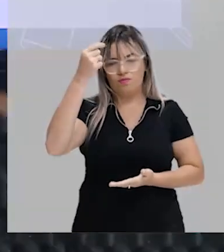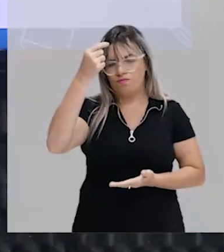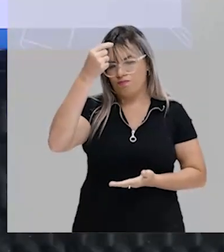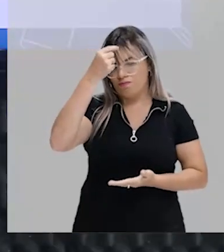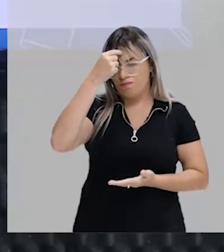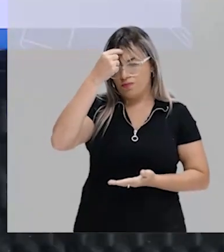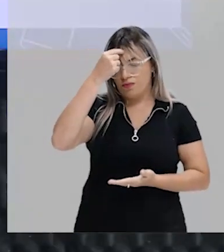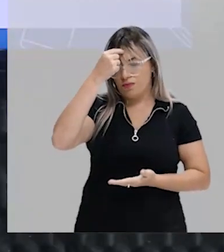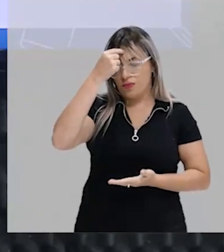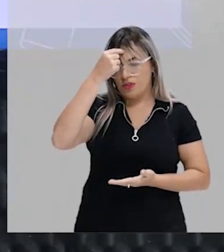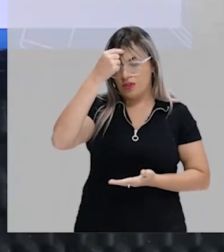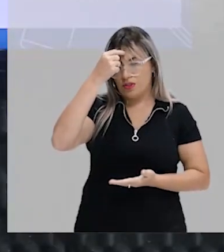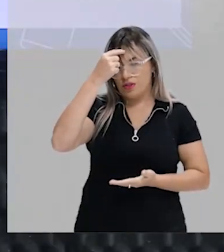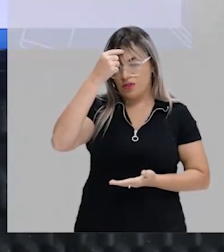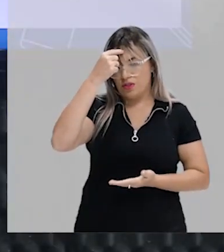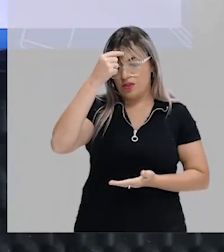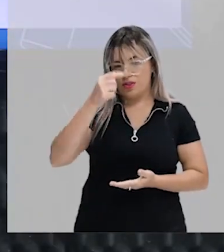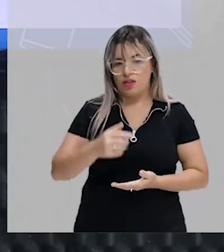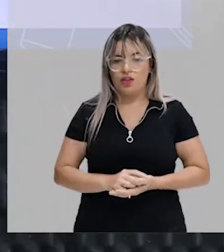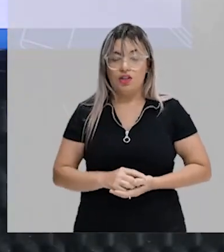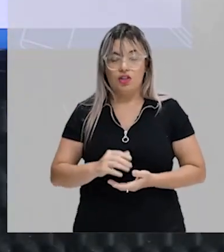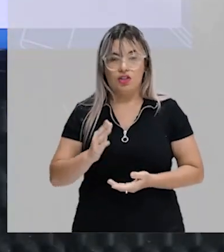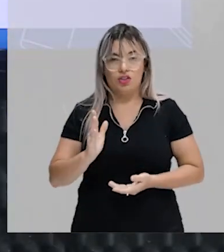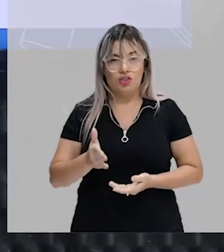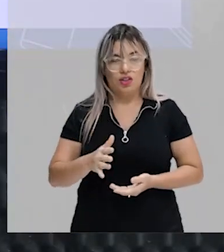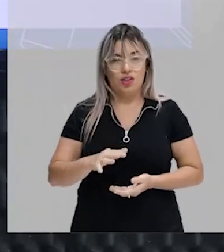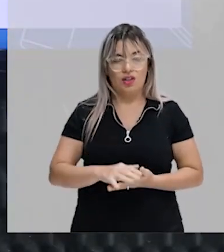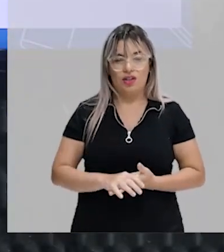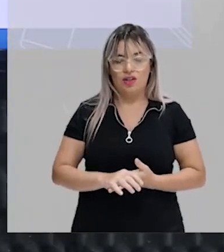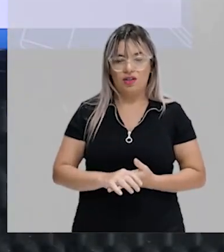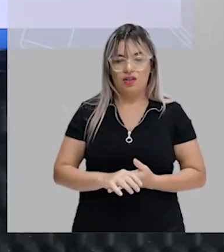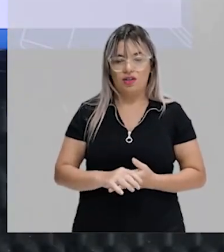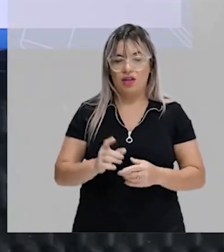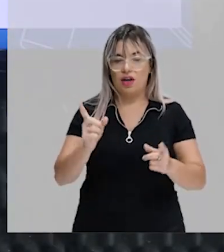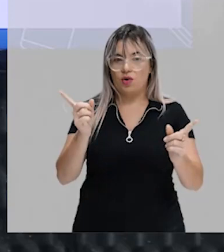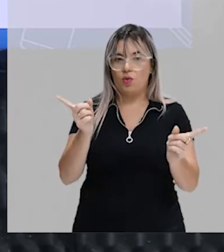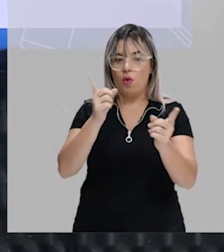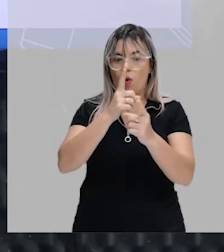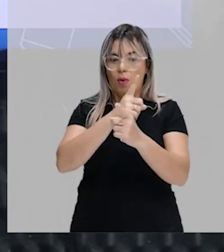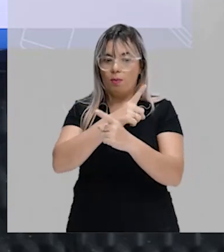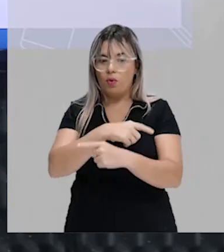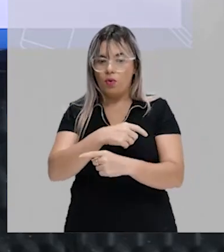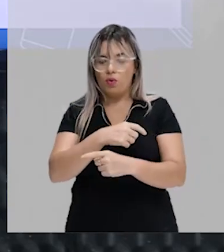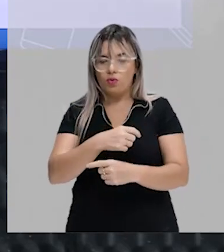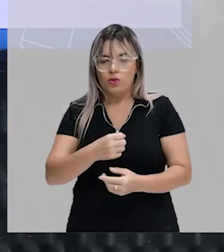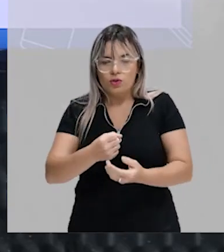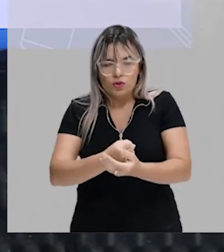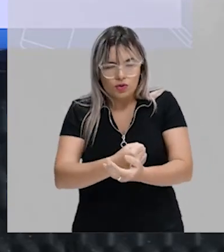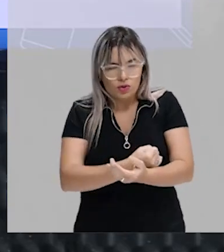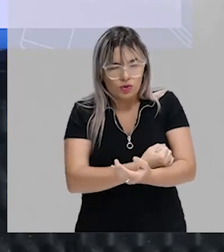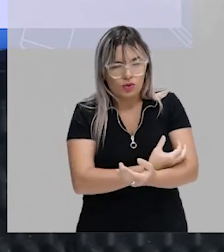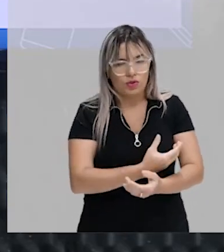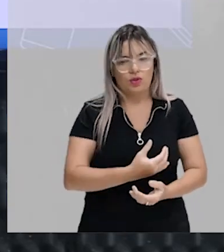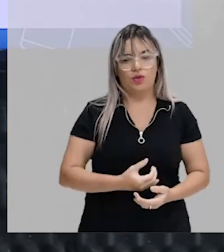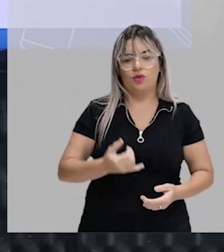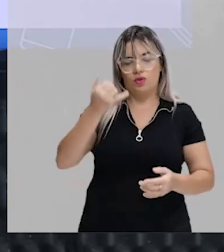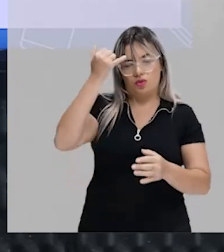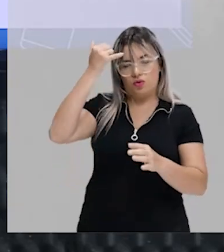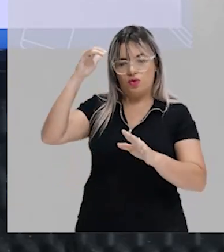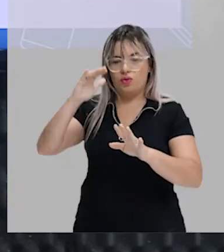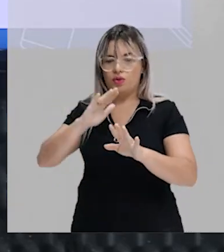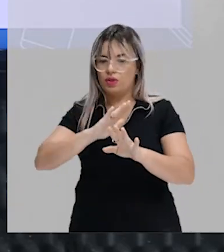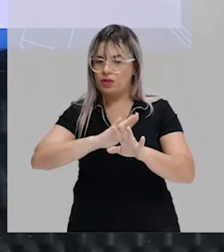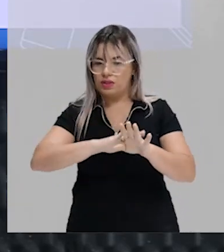idealismo proposto lá pelo romantismo. Então, quando você, por exemplo, eu, que sou professora de literatura, me identifico com um